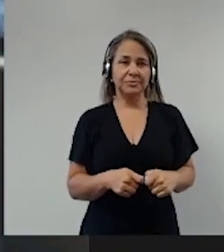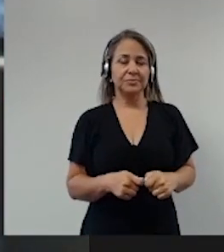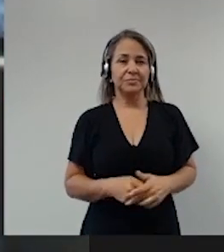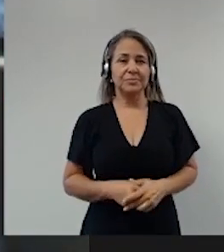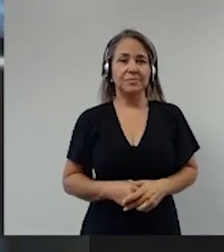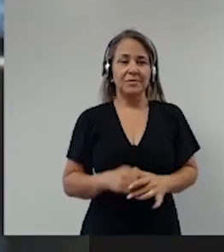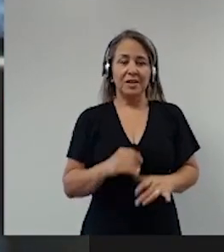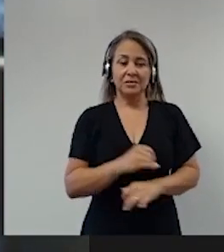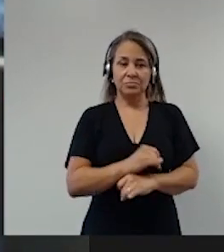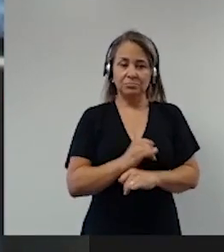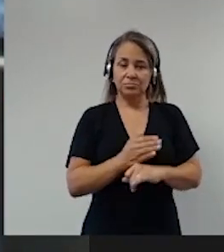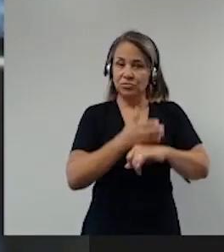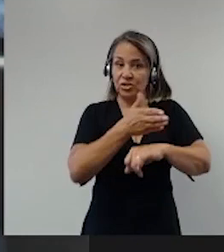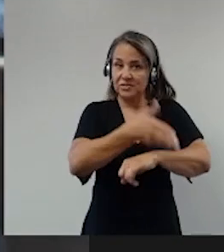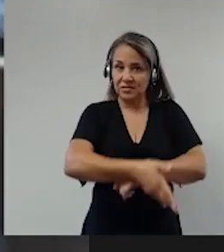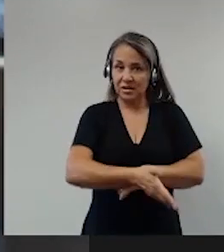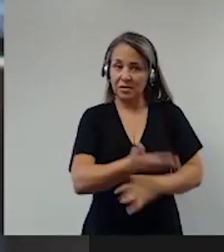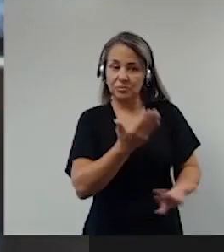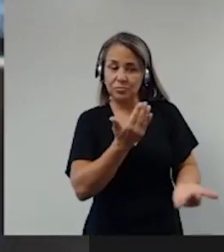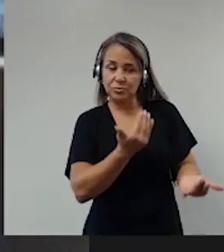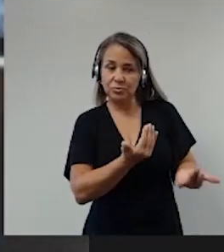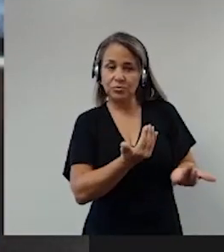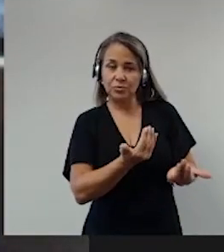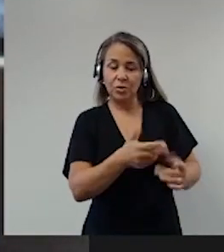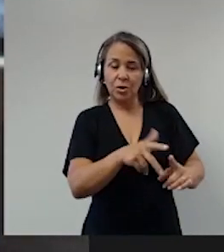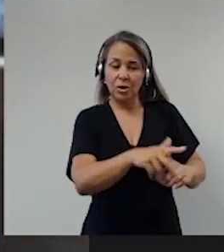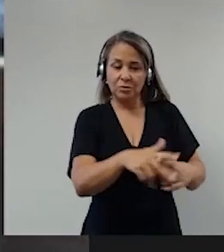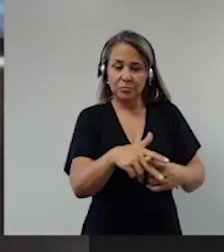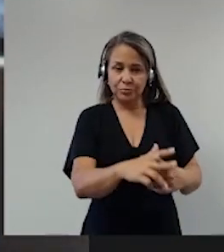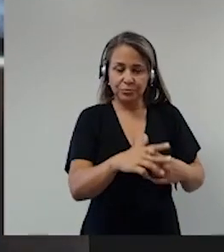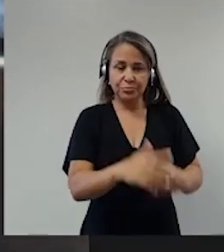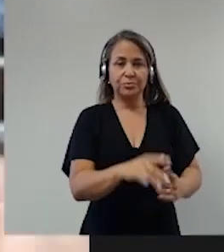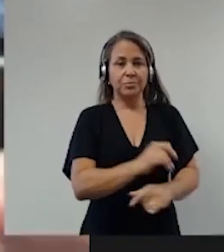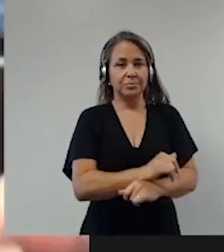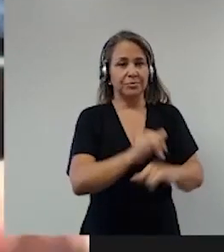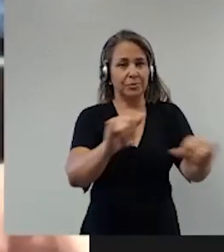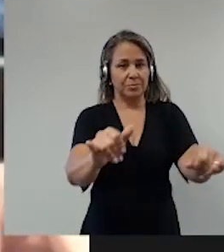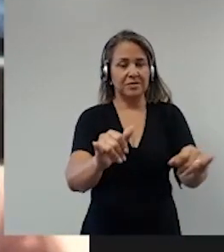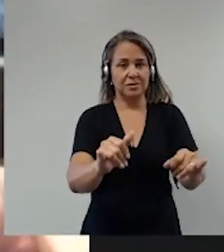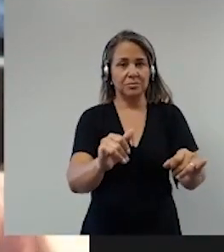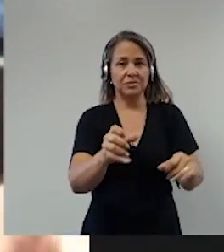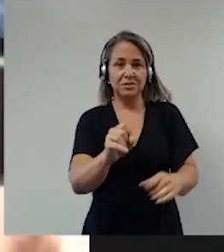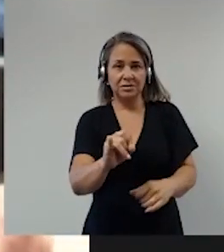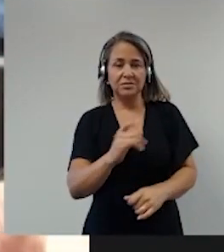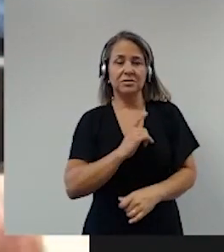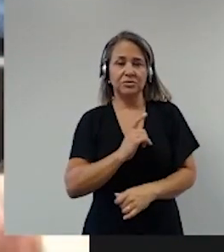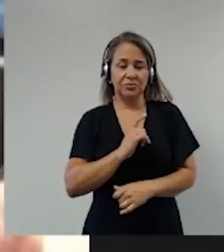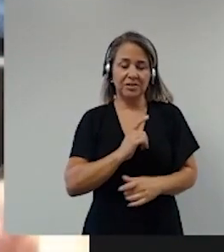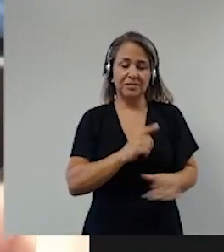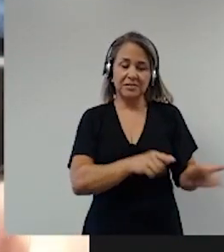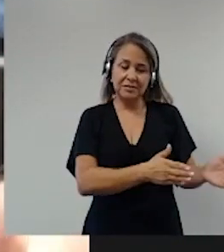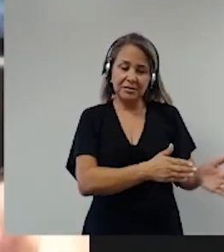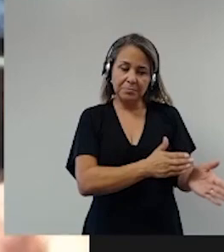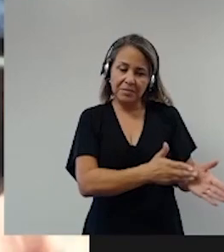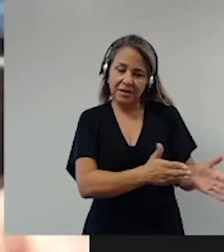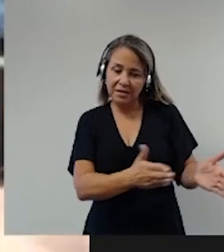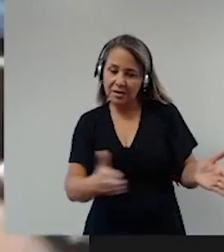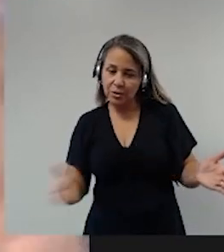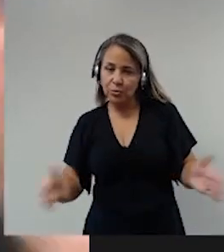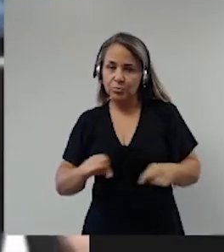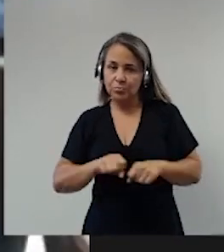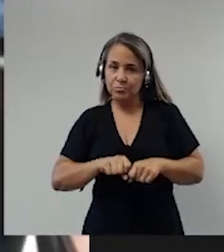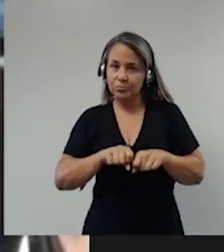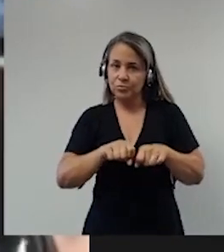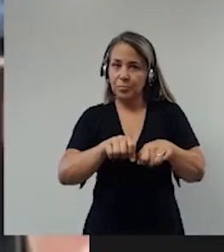de acesso, de alimentação do sistema de acesso à informação enquanto houvesse esse período de